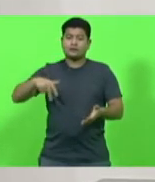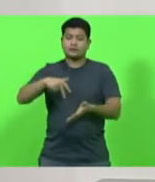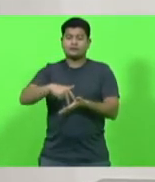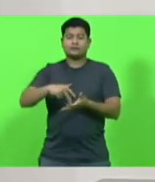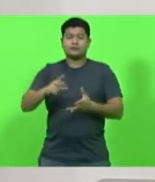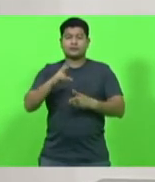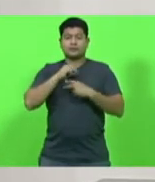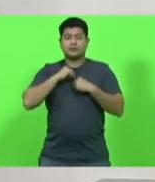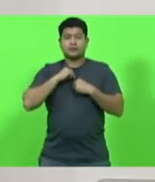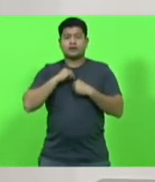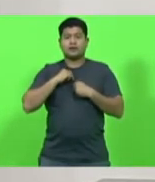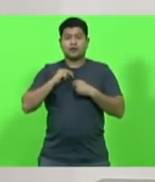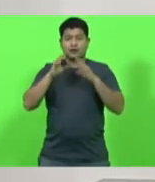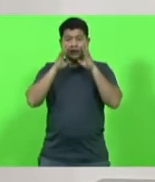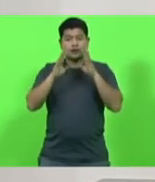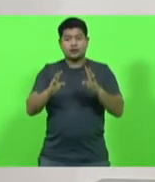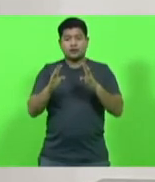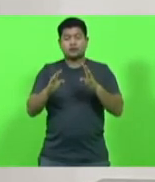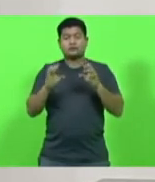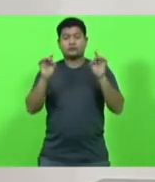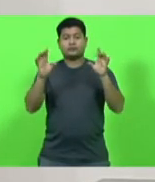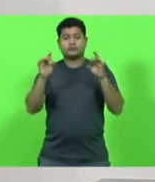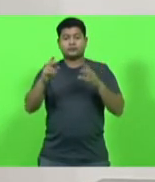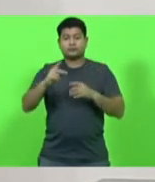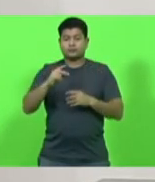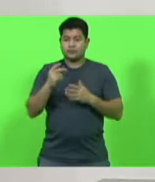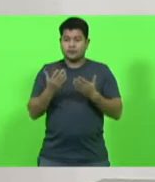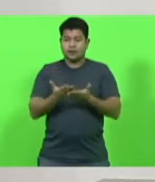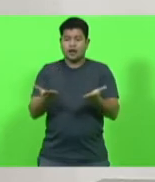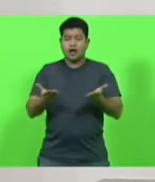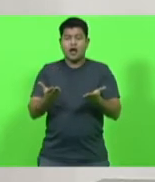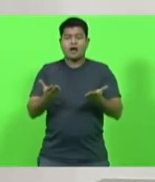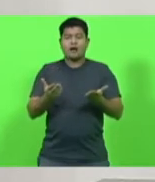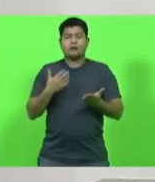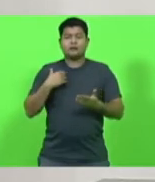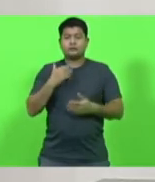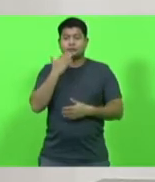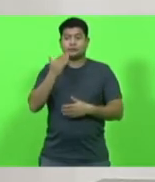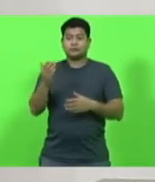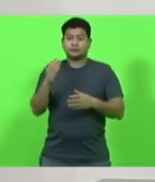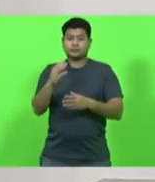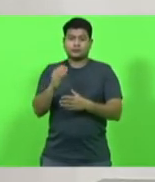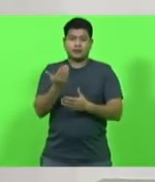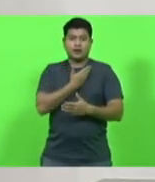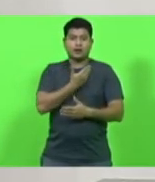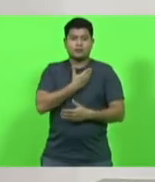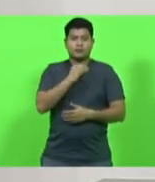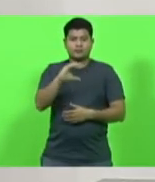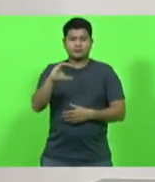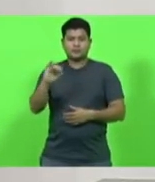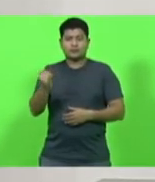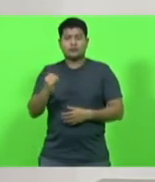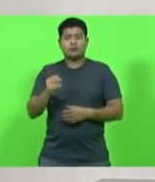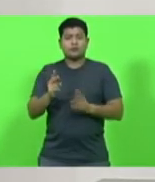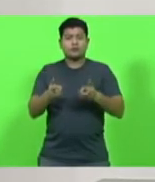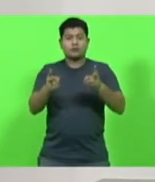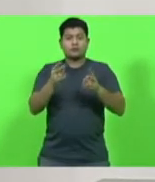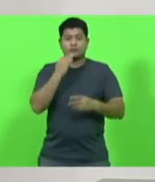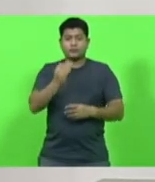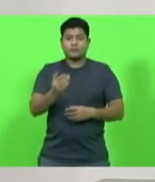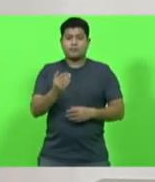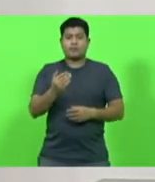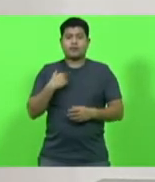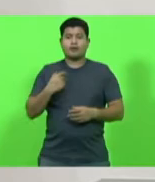atenção especial do parlamento. O que eu pedi para os colegas da CCJ, e vou continuar requerendo, no momento em que esse